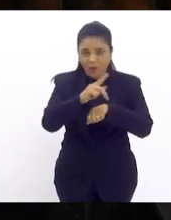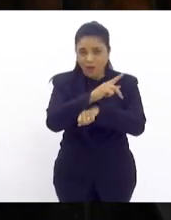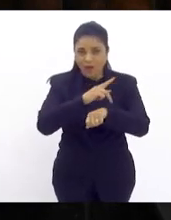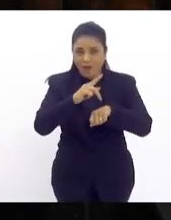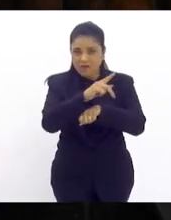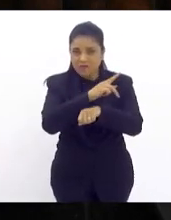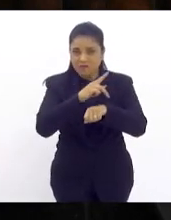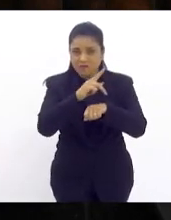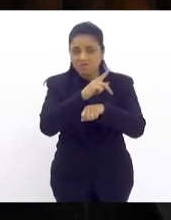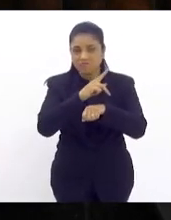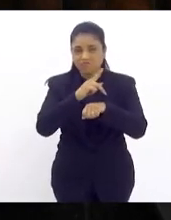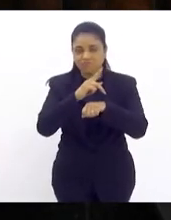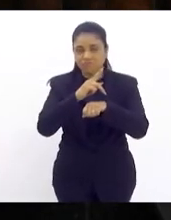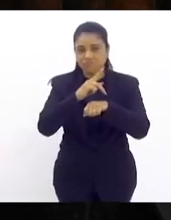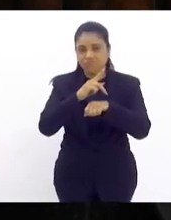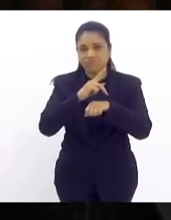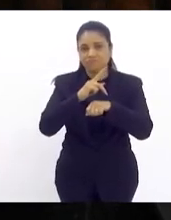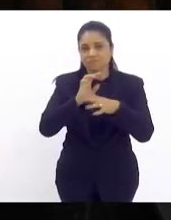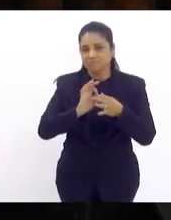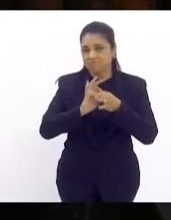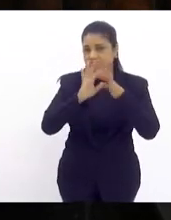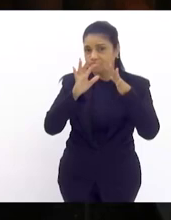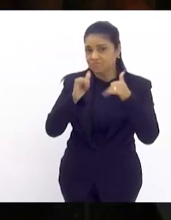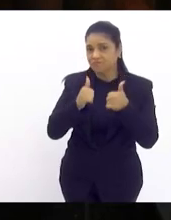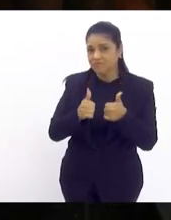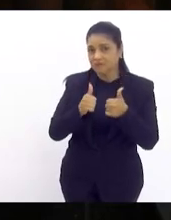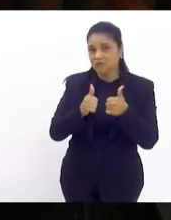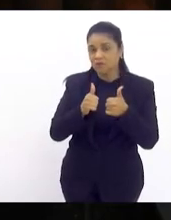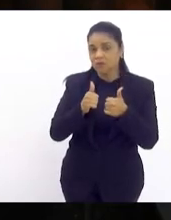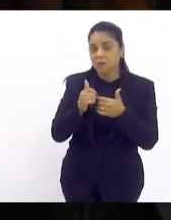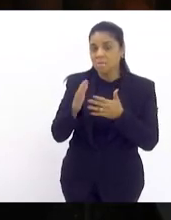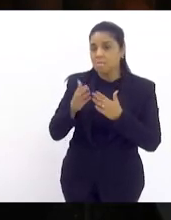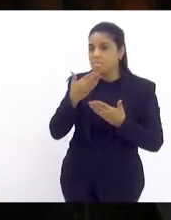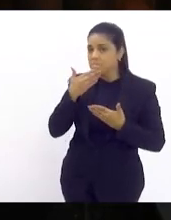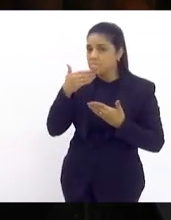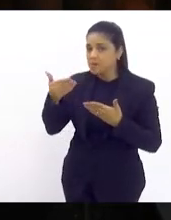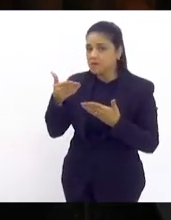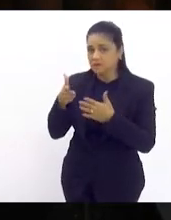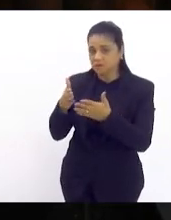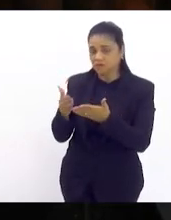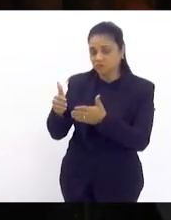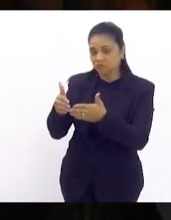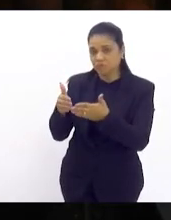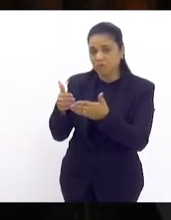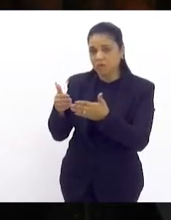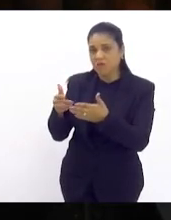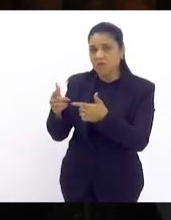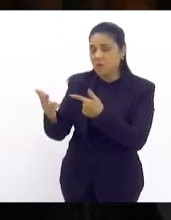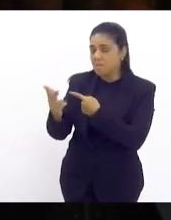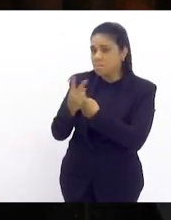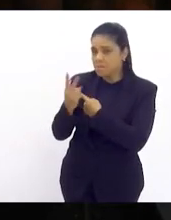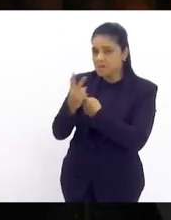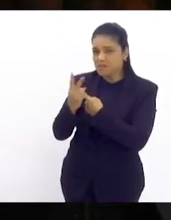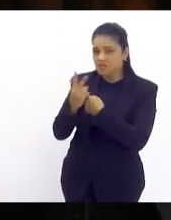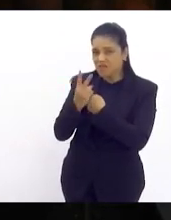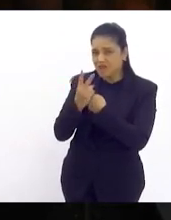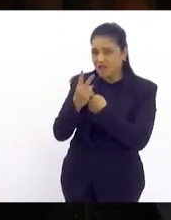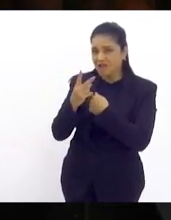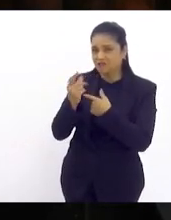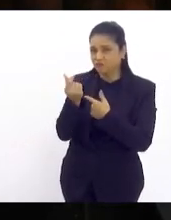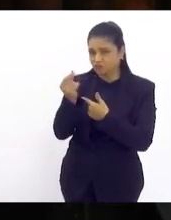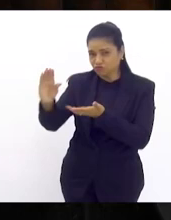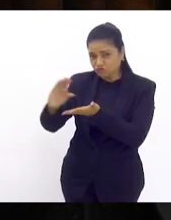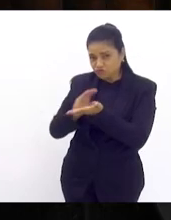soberano quando ele toma empréstimo o juros que ele vai